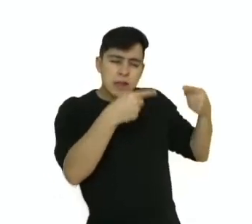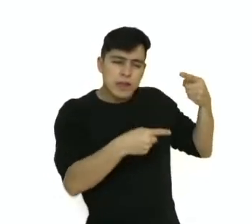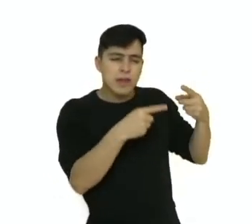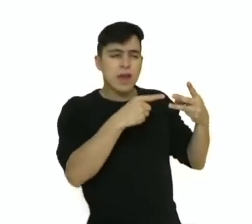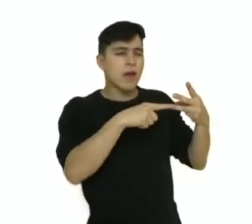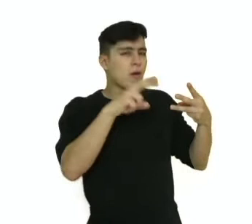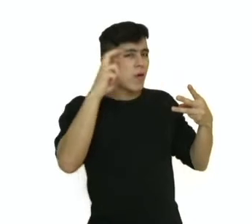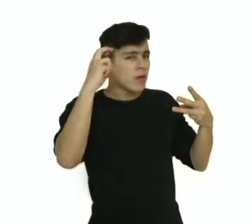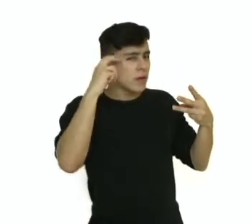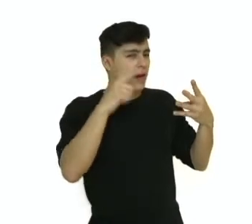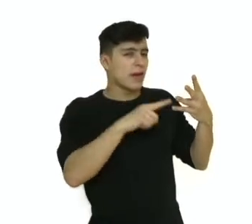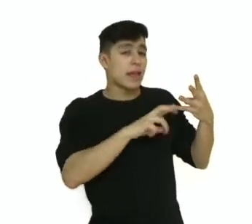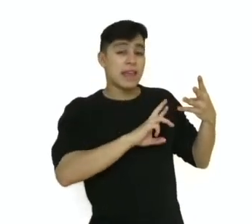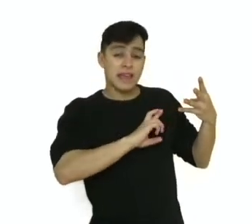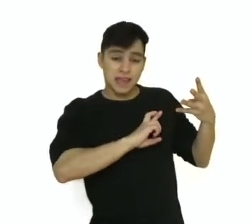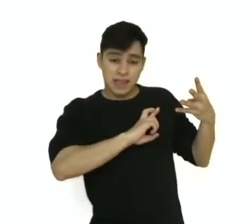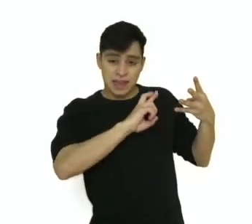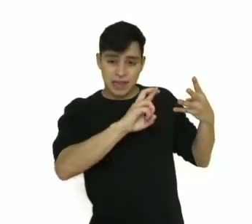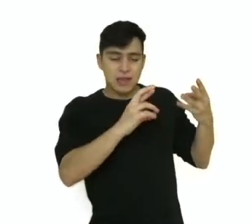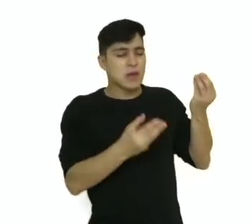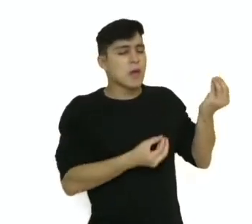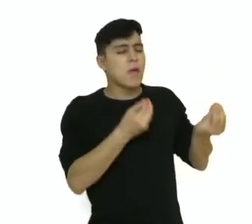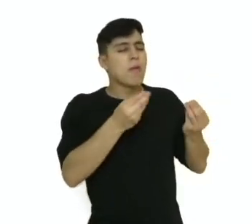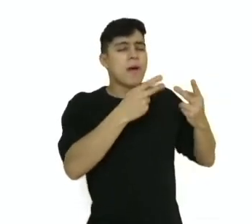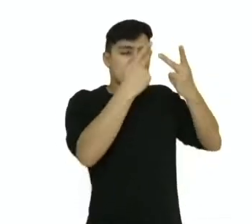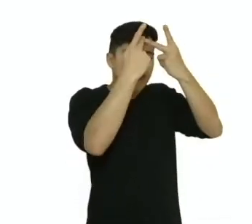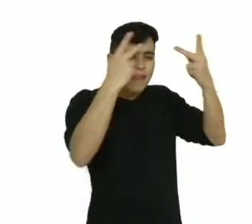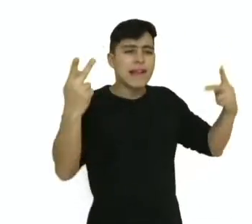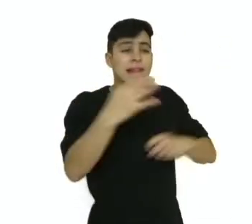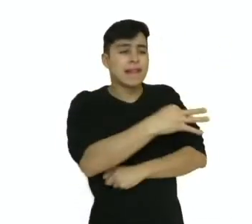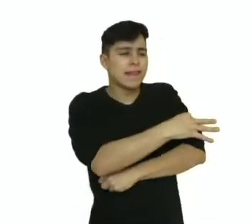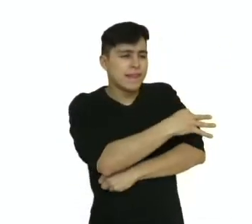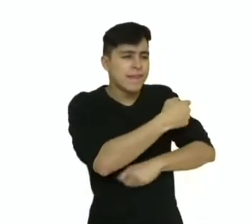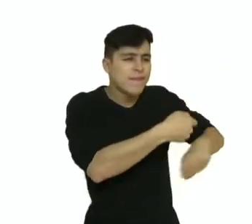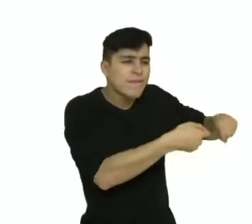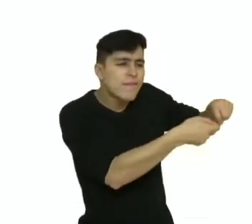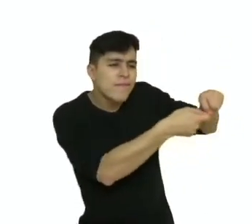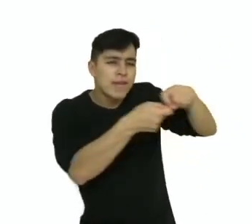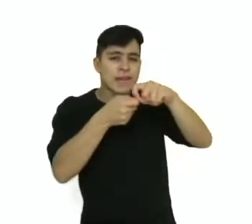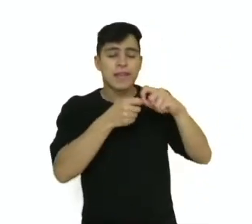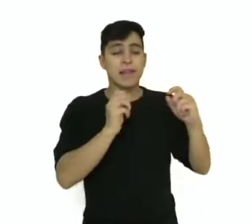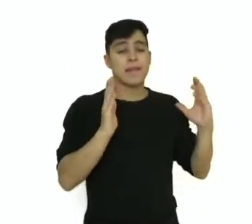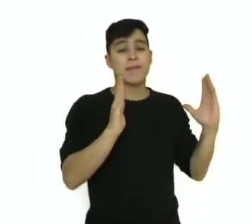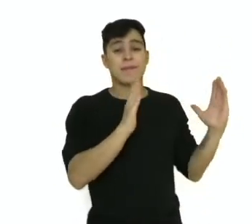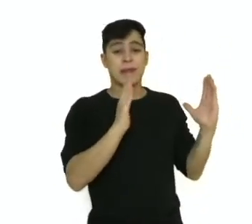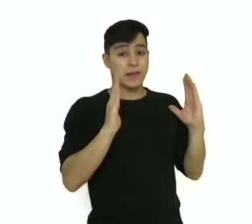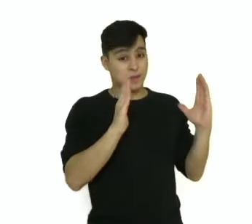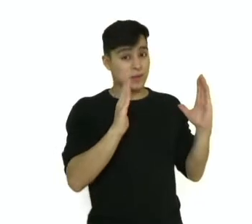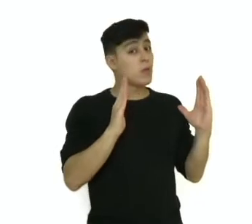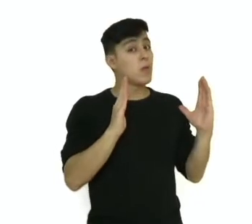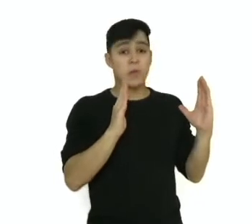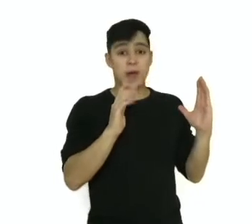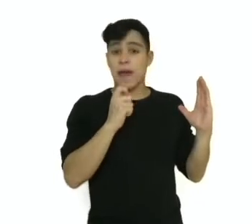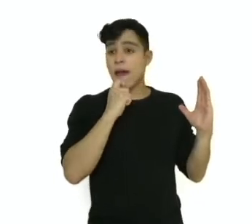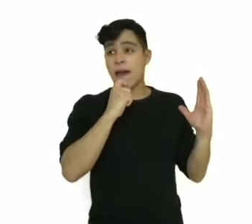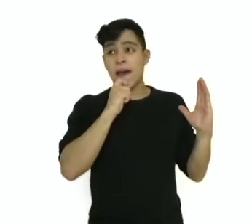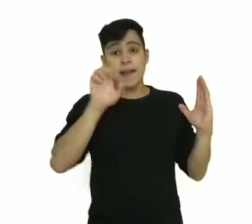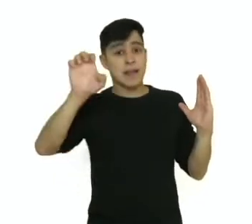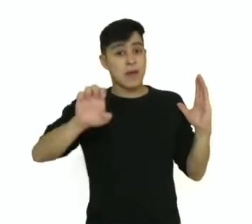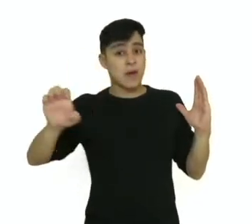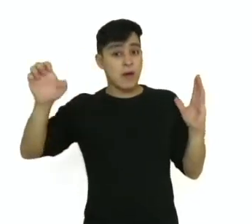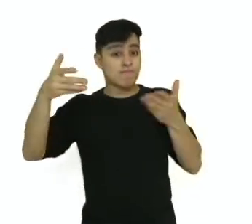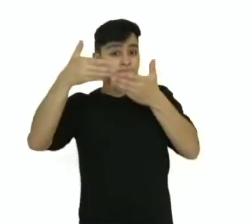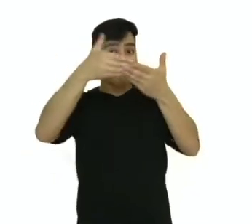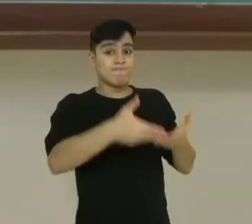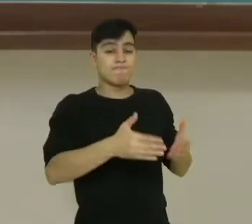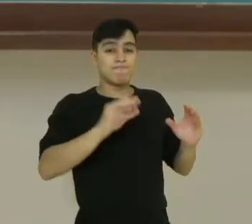culturais, religiosas e técnicas da civilização asteca no período em que antecede a chegada dos europeus à América. Então a